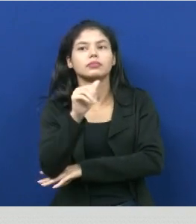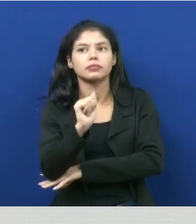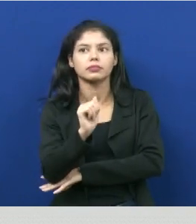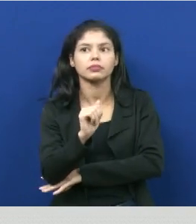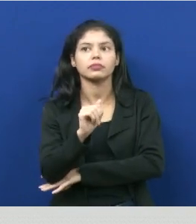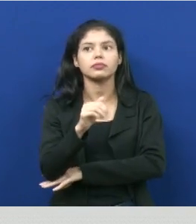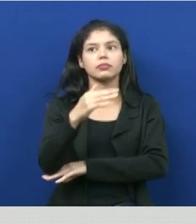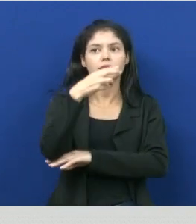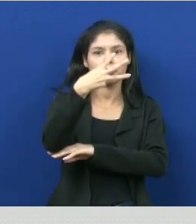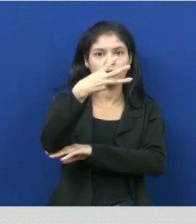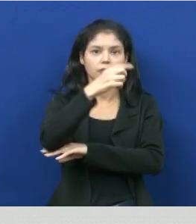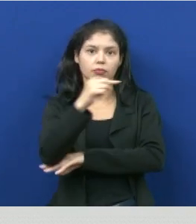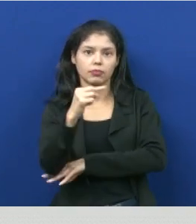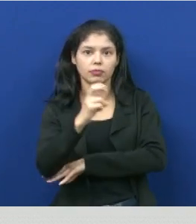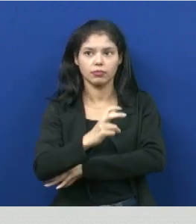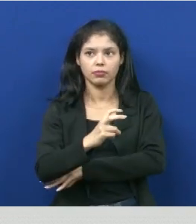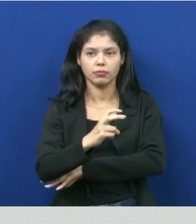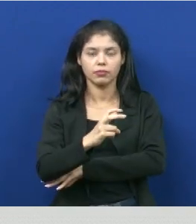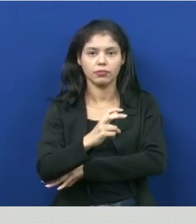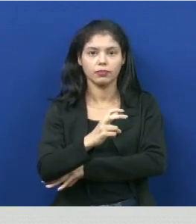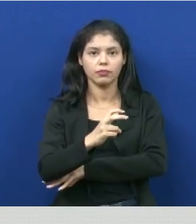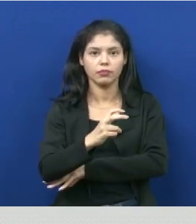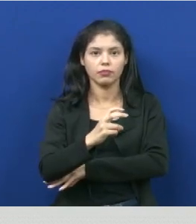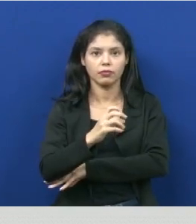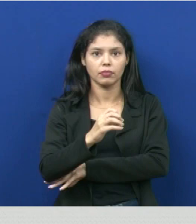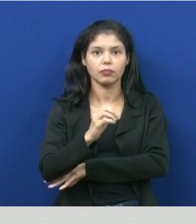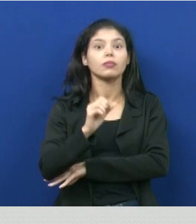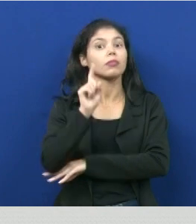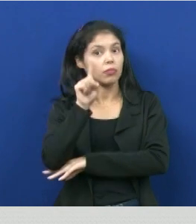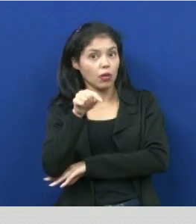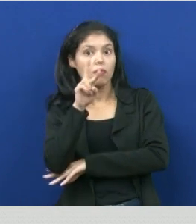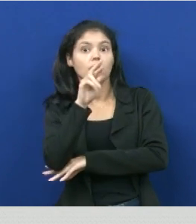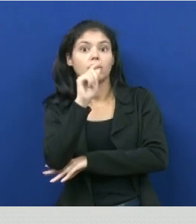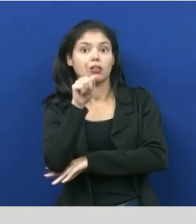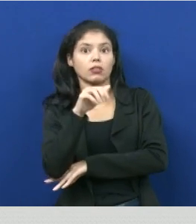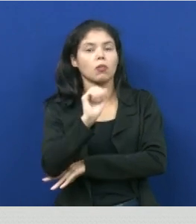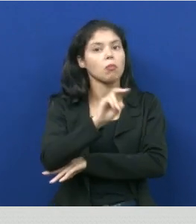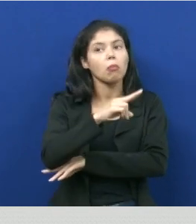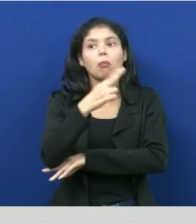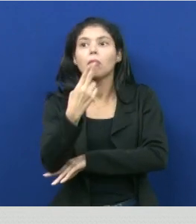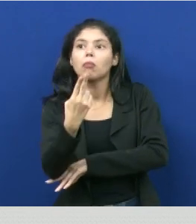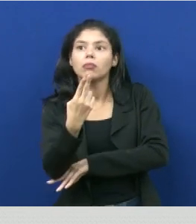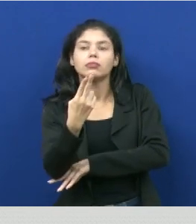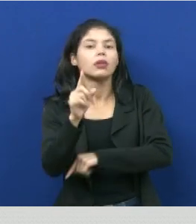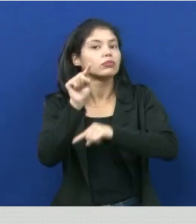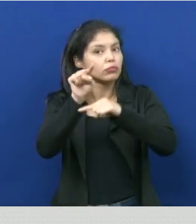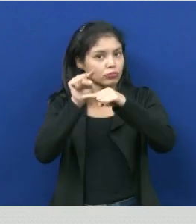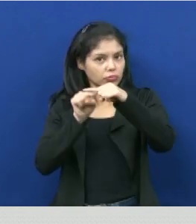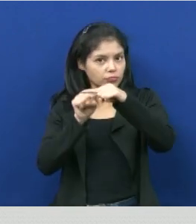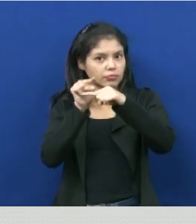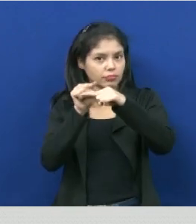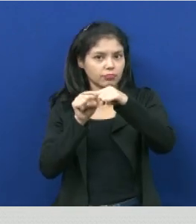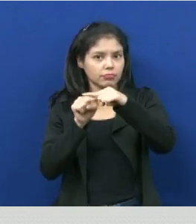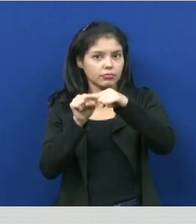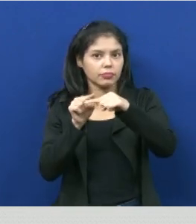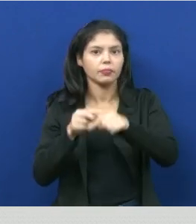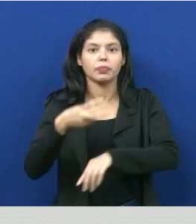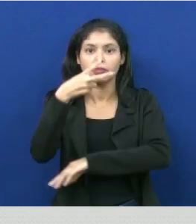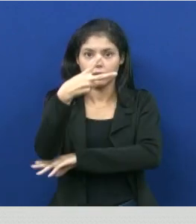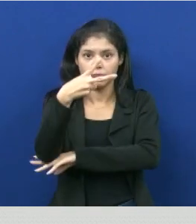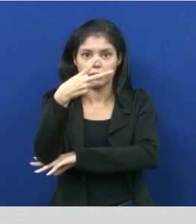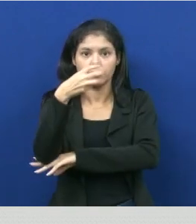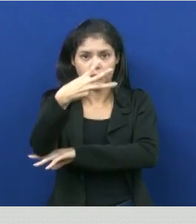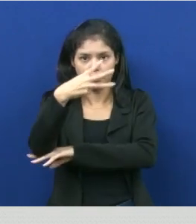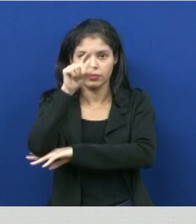A fração 3 sobre 5 é uma razão. Ou então a divisão. Perceba,